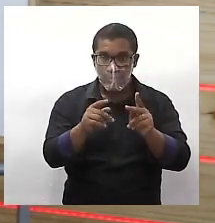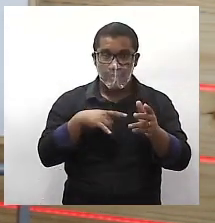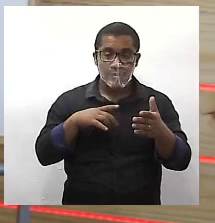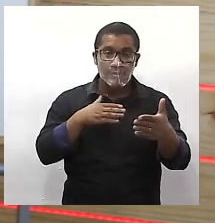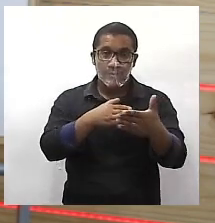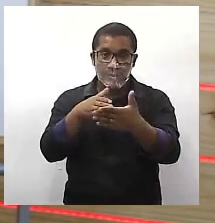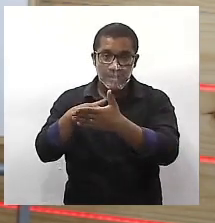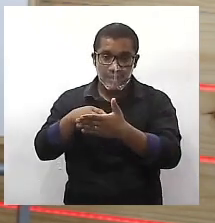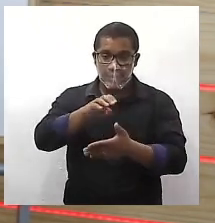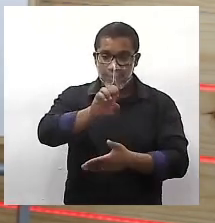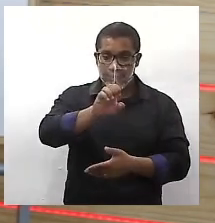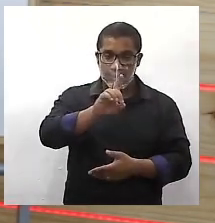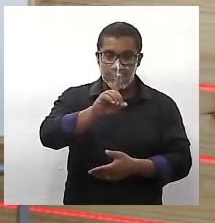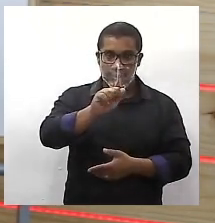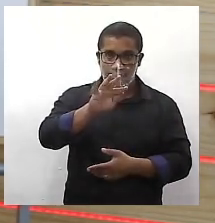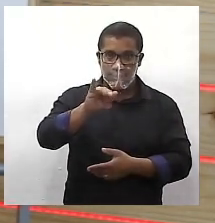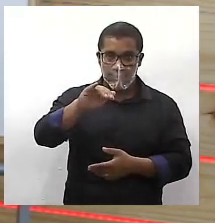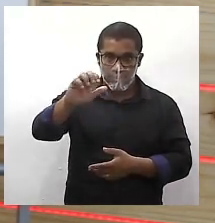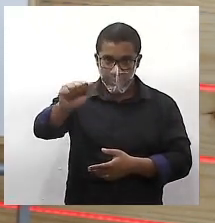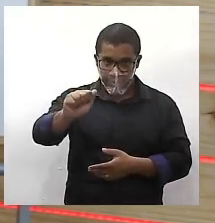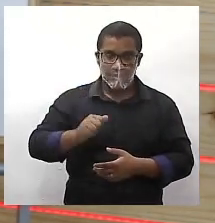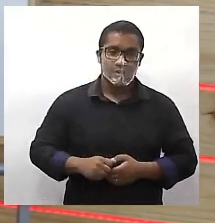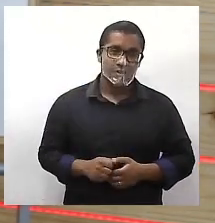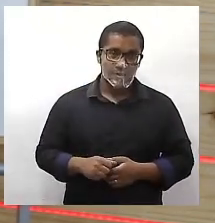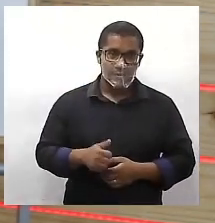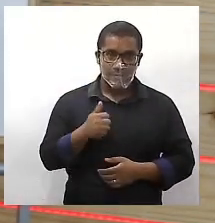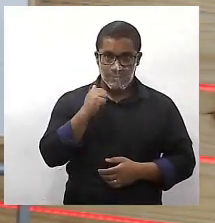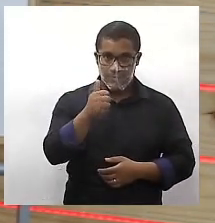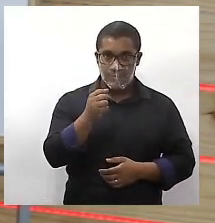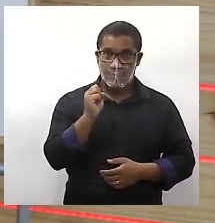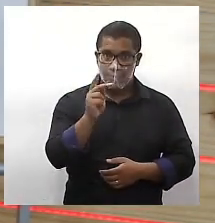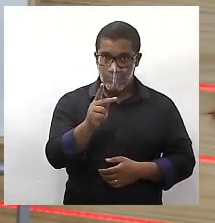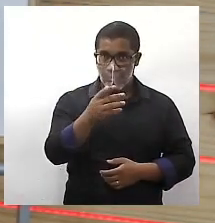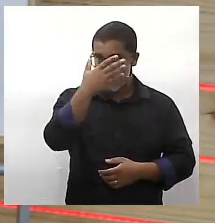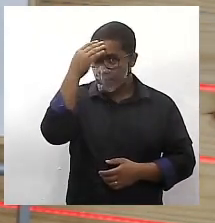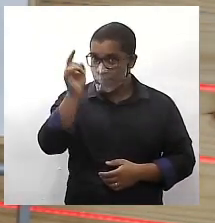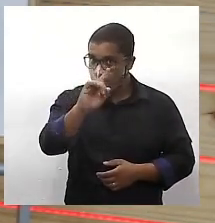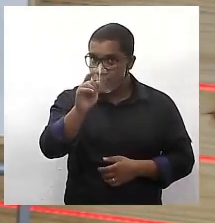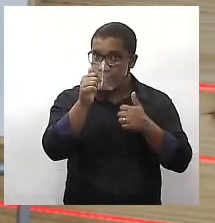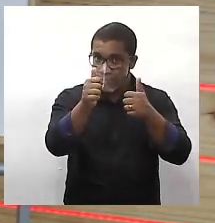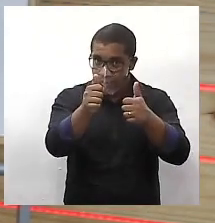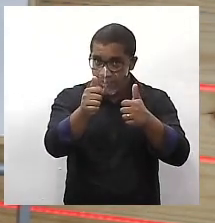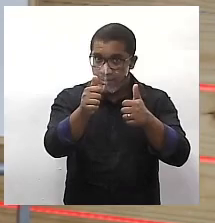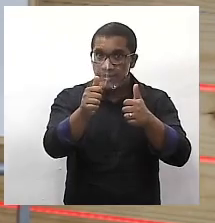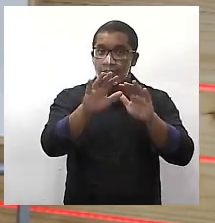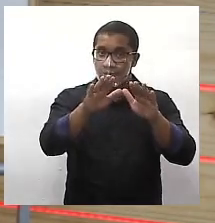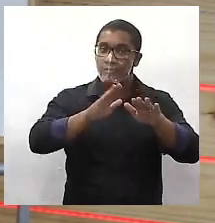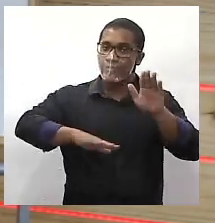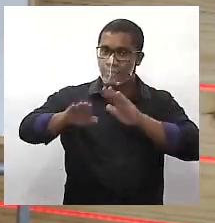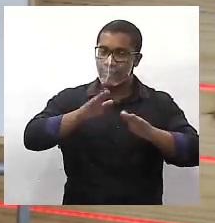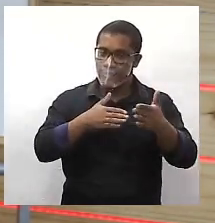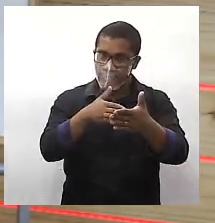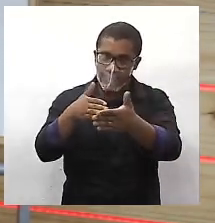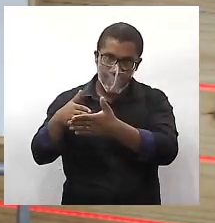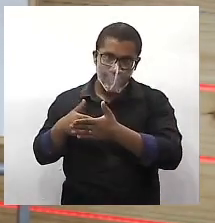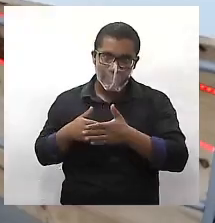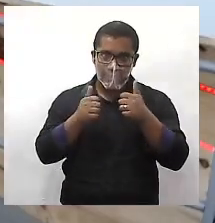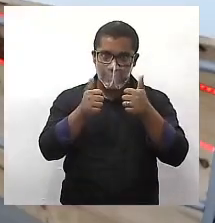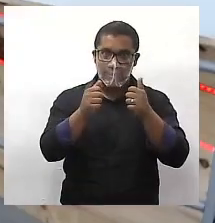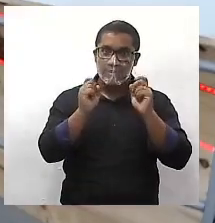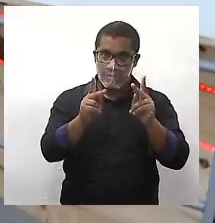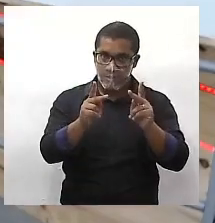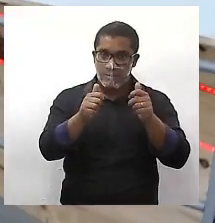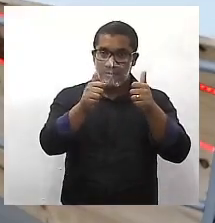barreira edáfica, tá? Barreira edáfica, não pode esquecer disso, beleza? Cuidado com essas barreiras da dispersão,